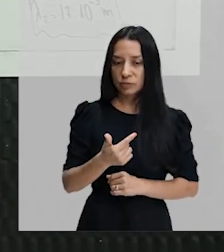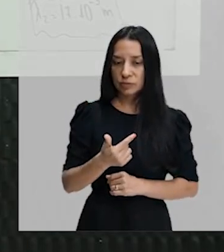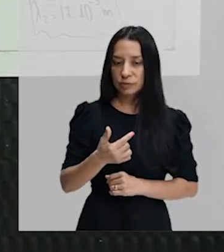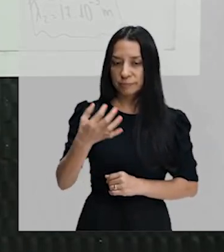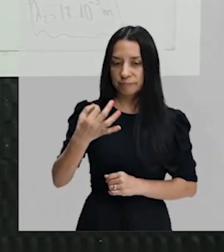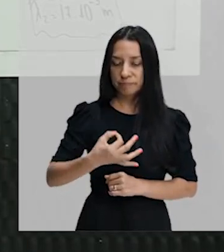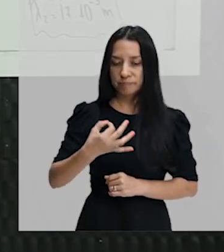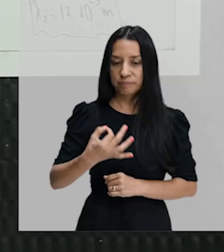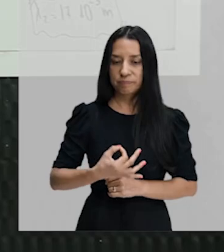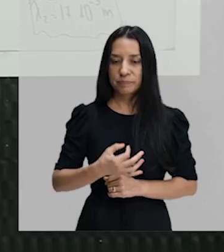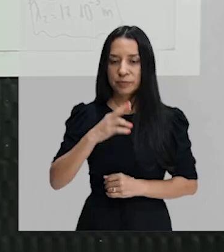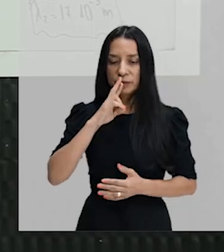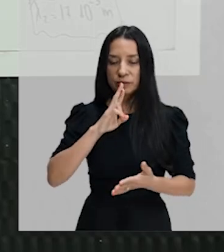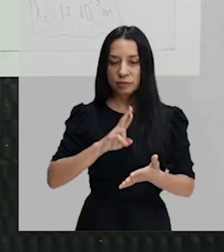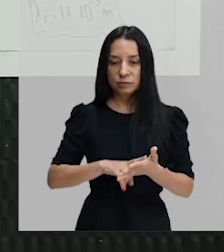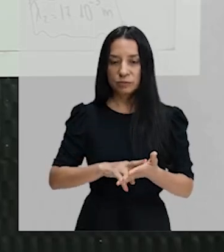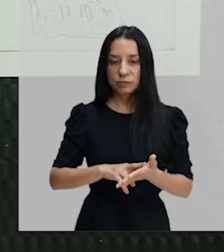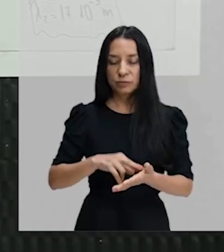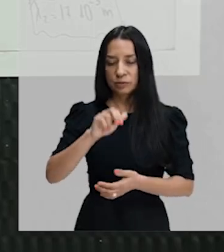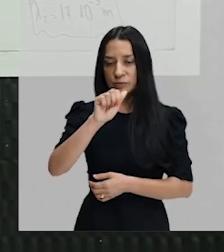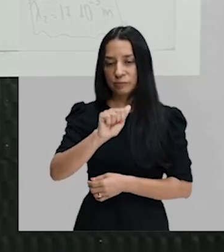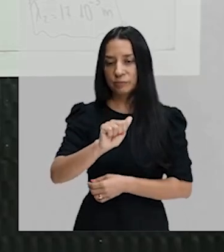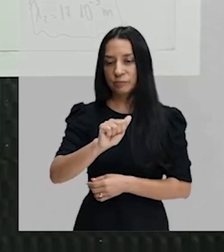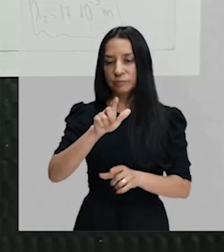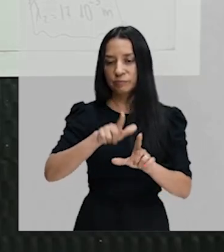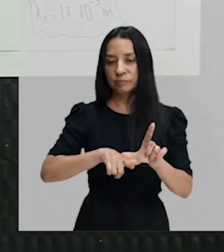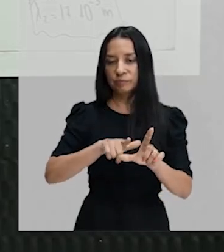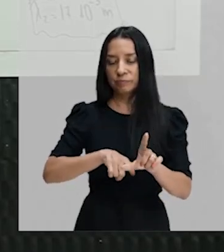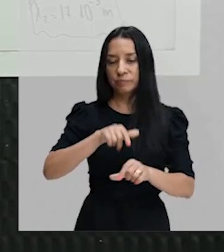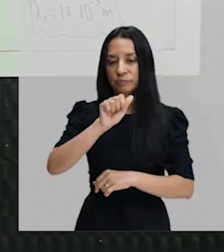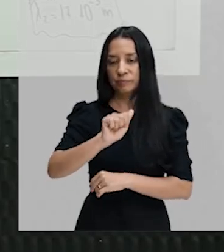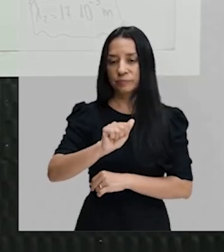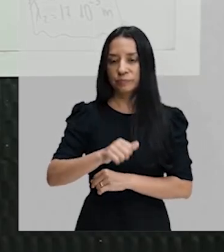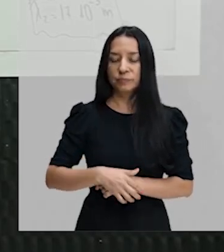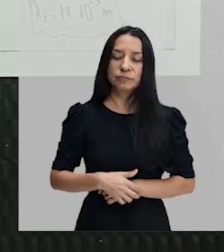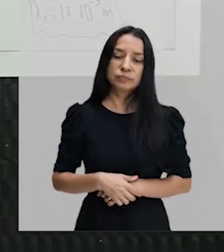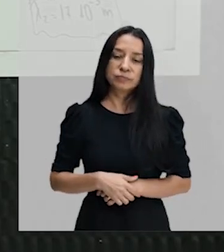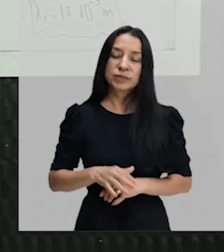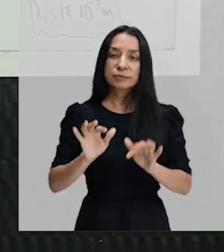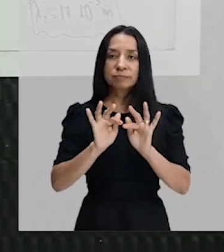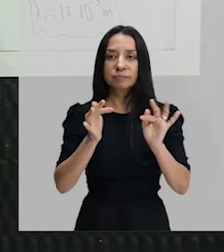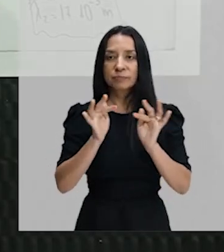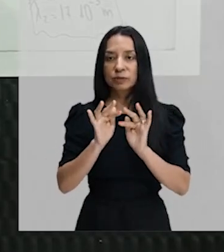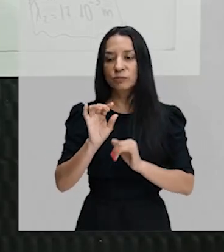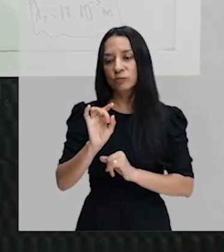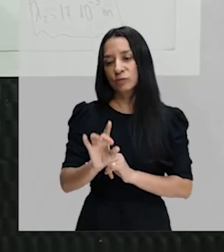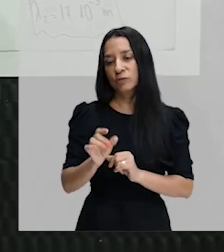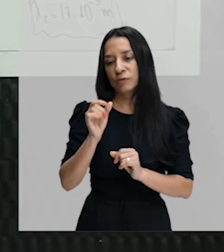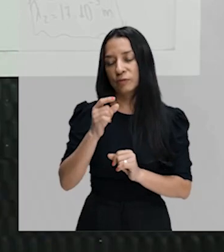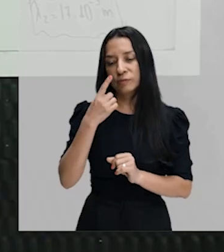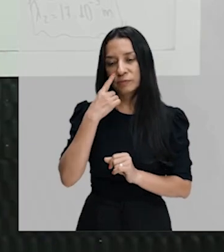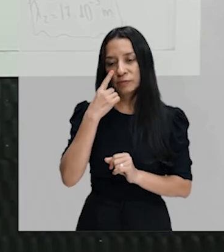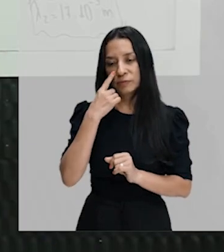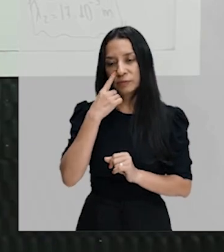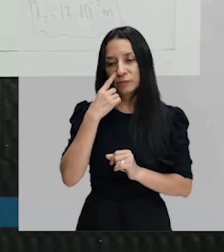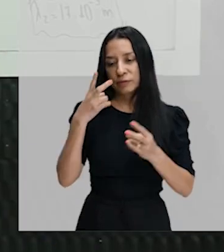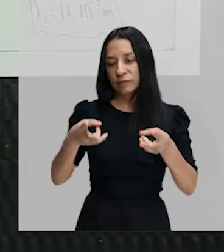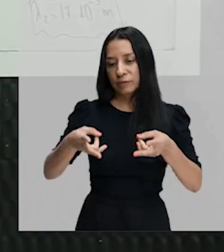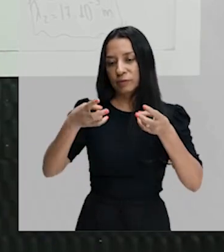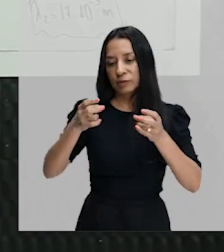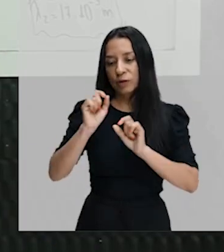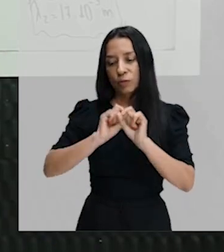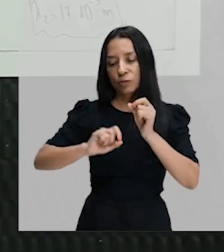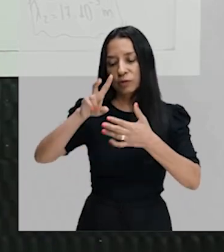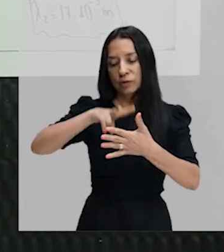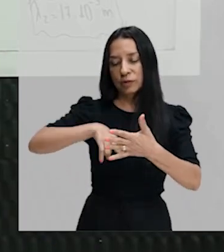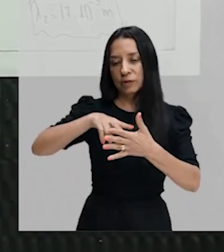correta então a resposta letra Ok viram como é bem simples Basta fazer análise prestar muita atenção no